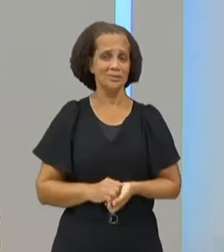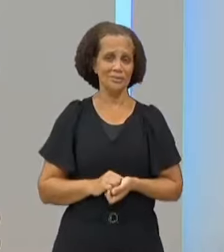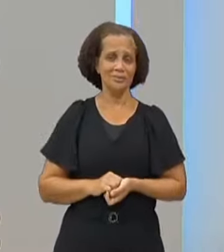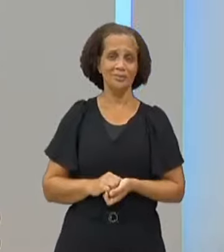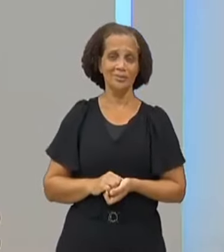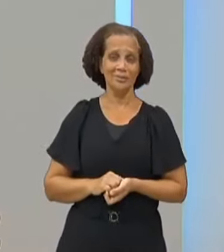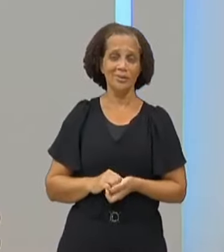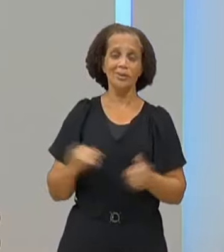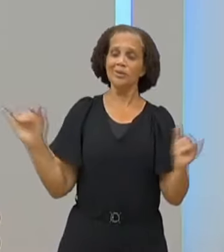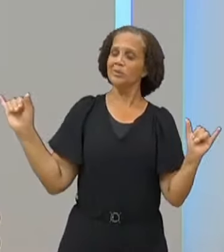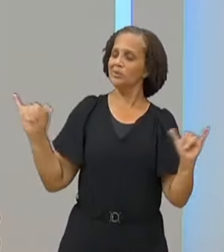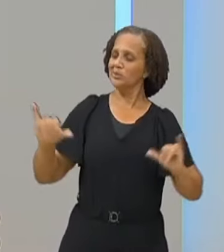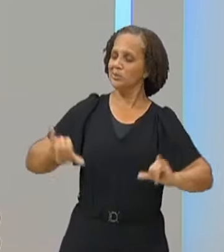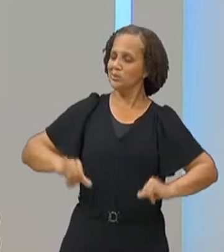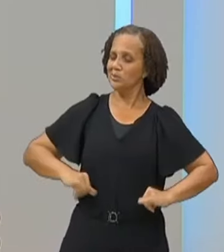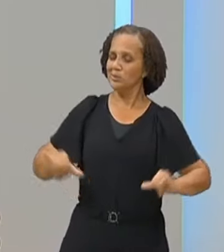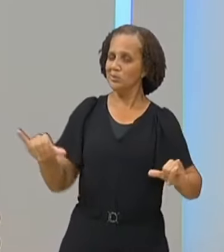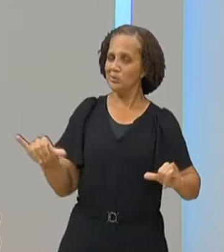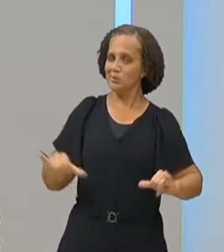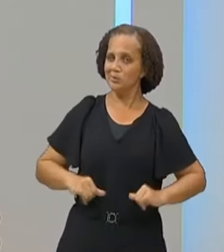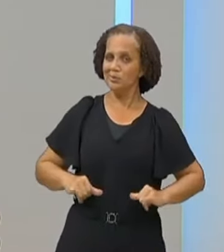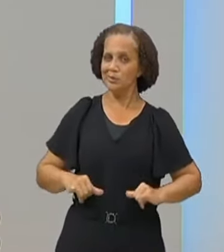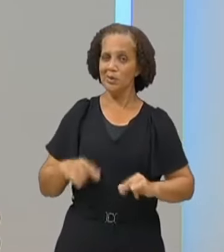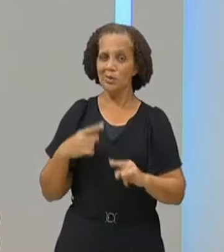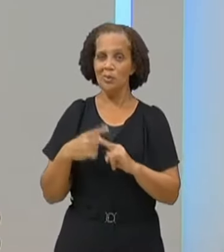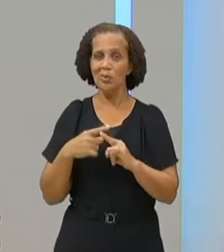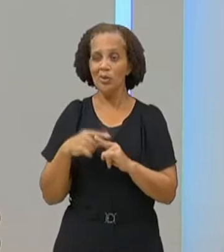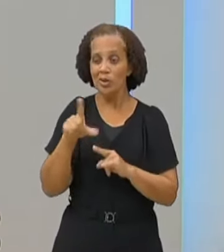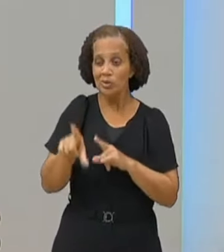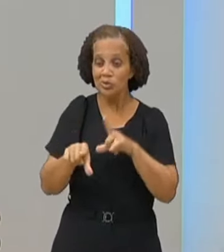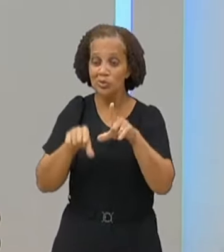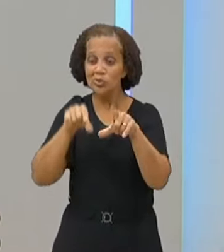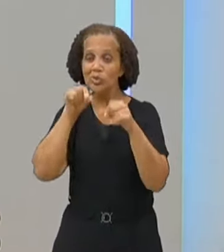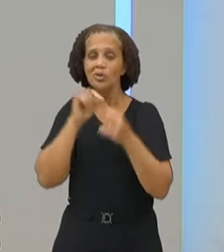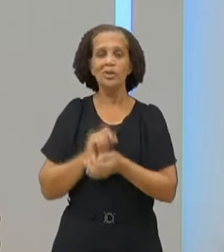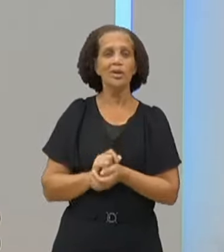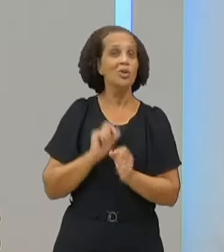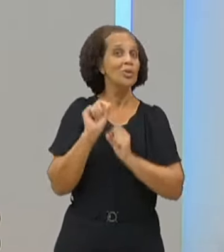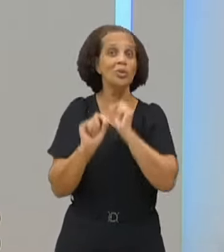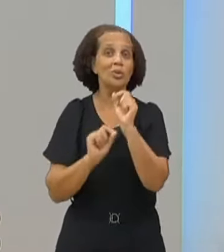Moisés sofreu por uma escolha que fez.